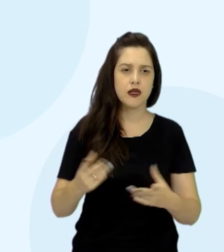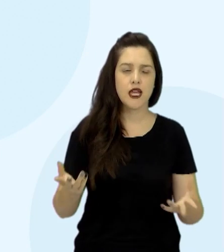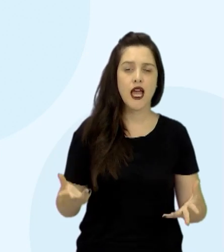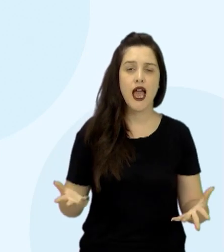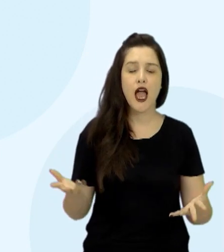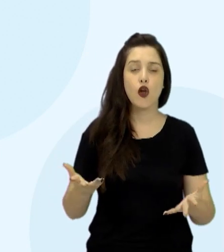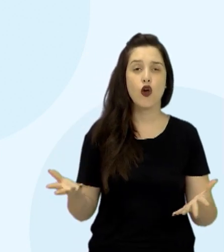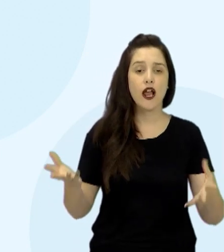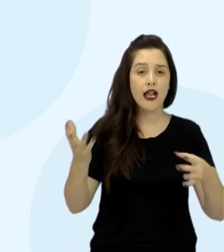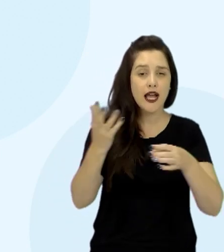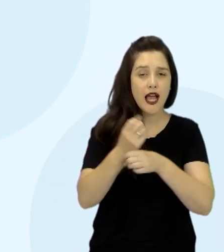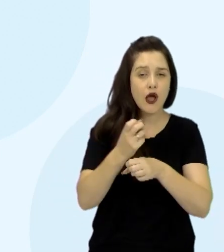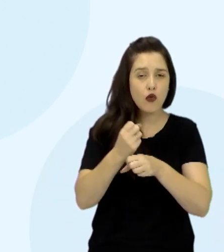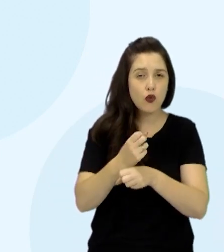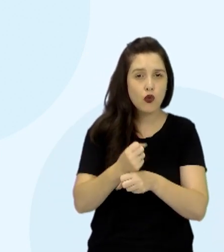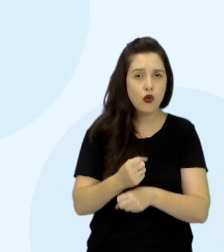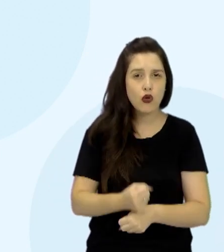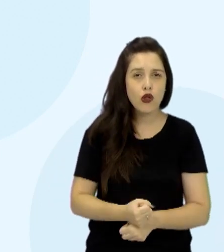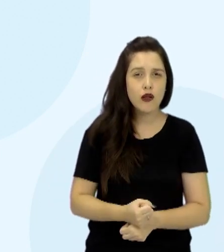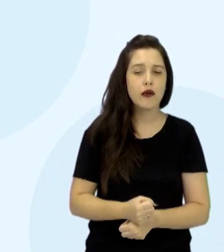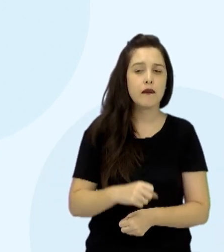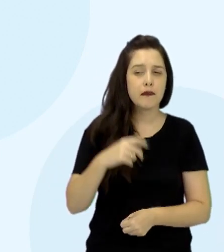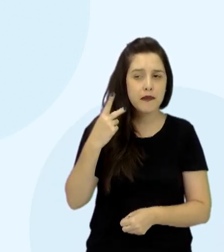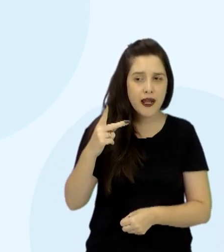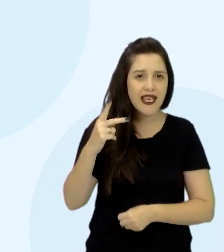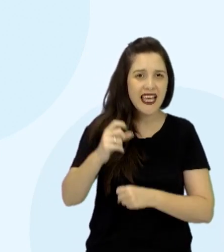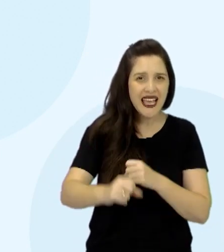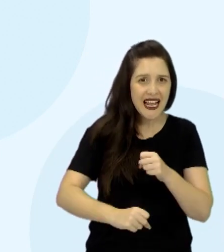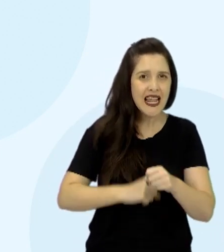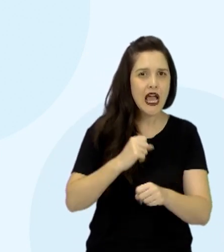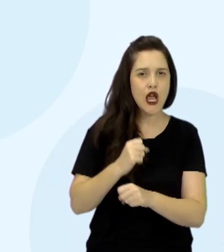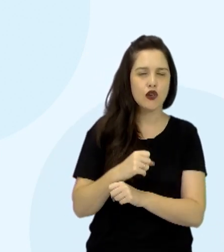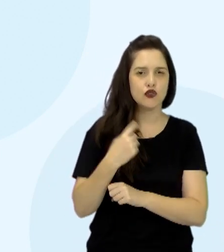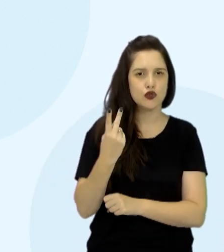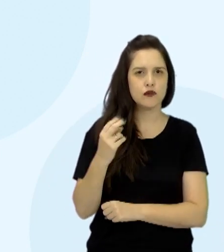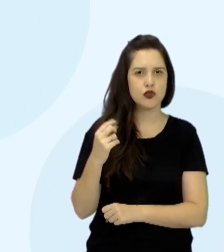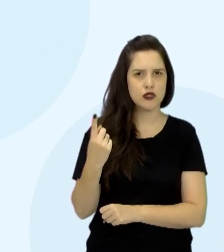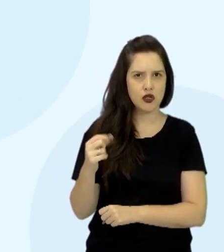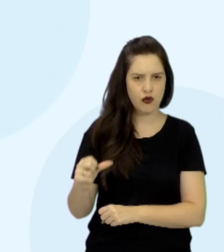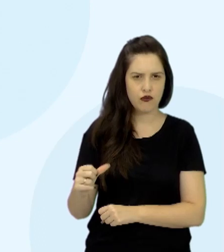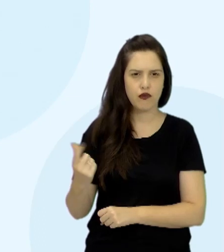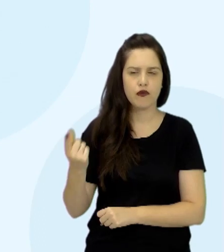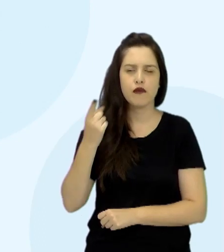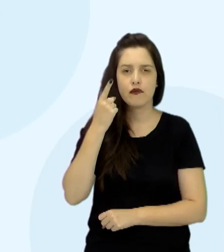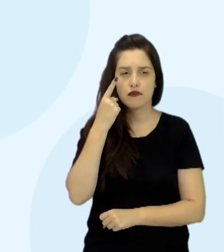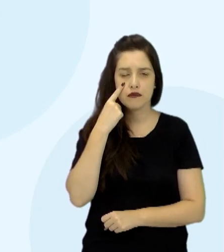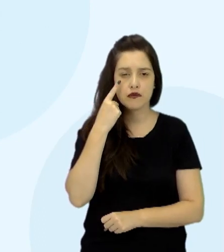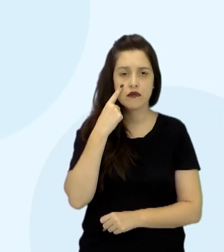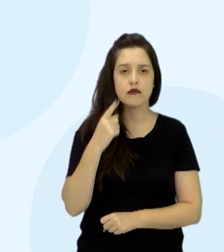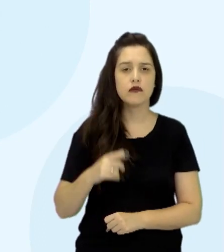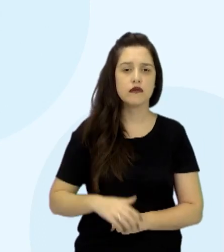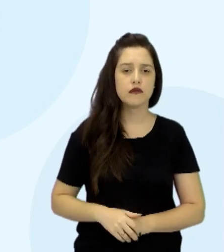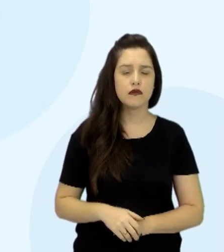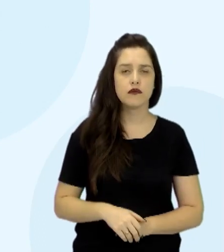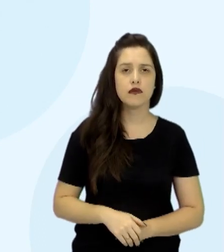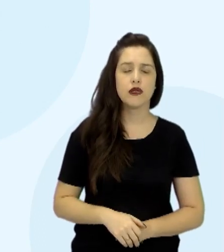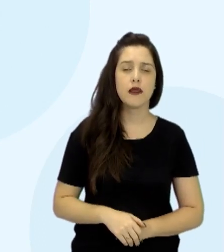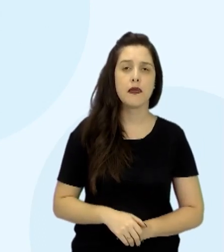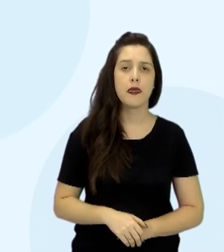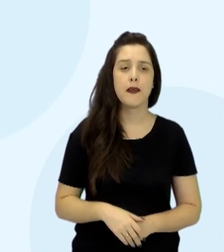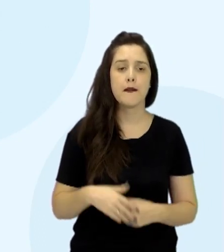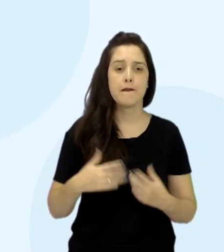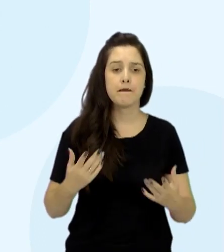calcule sua densidade demográfica para aquele ano. Então, densidade demográfica, o que era mesmo, pessoal?